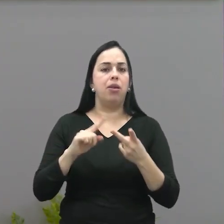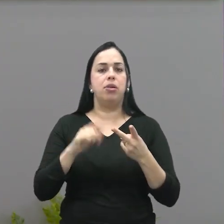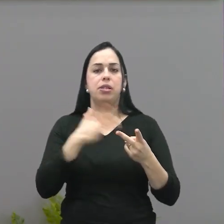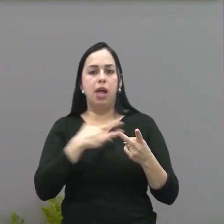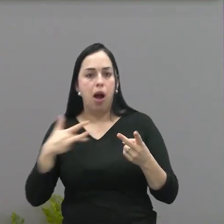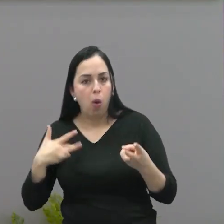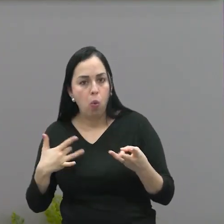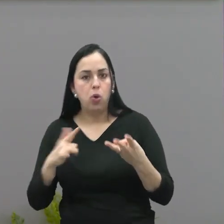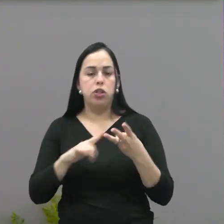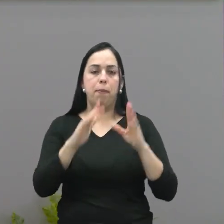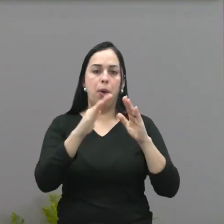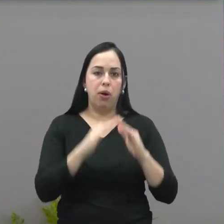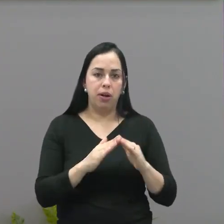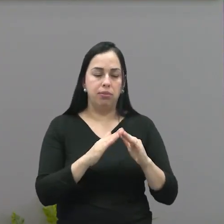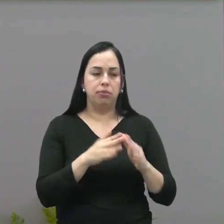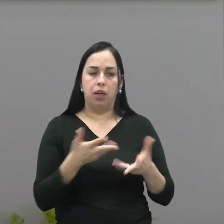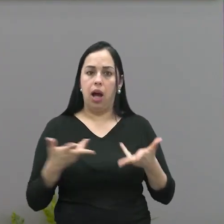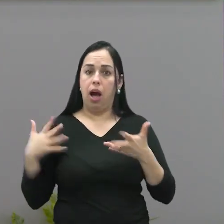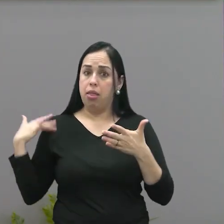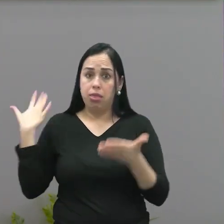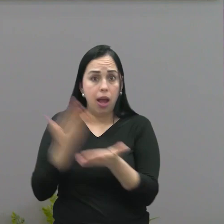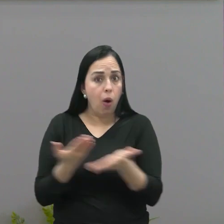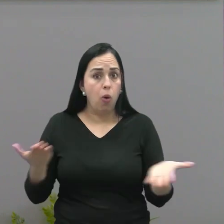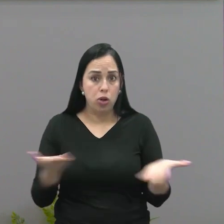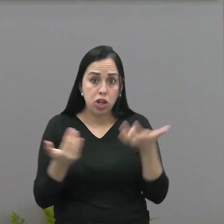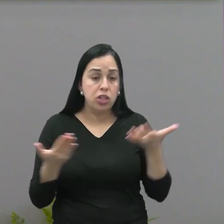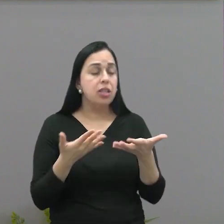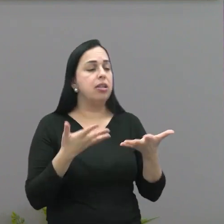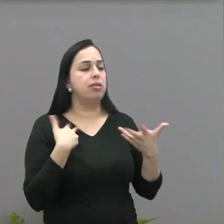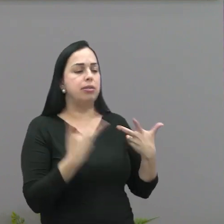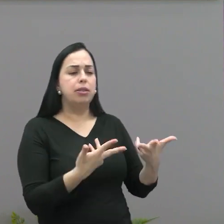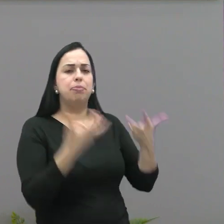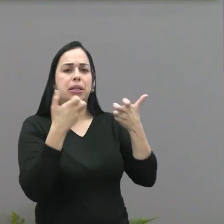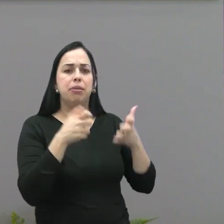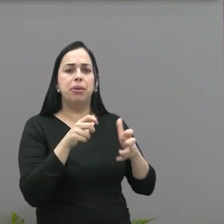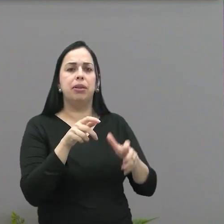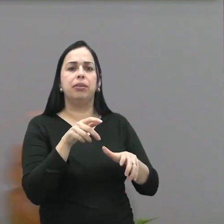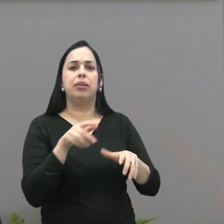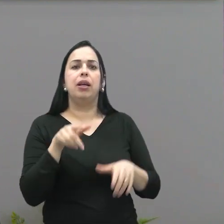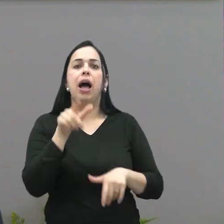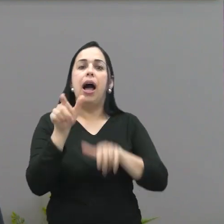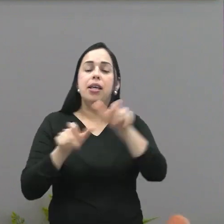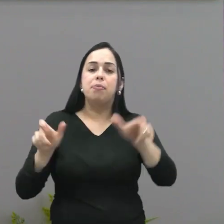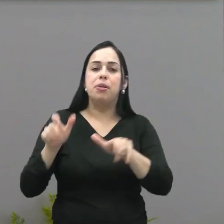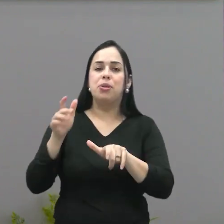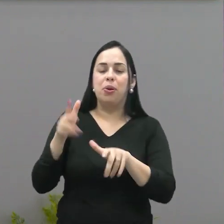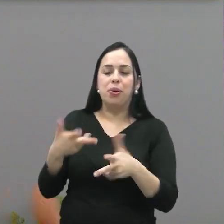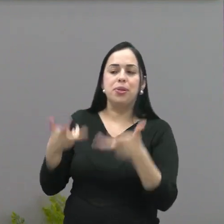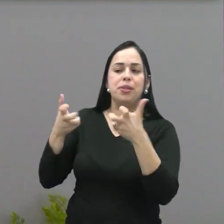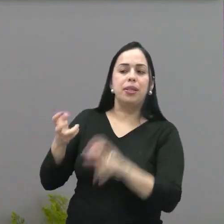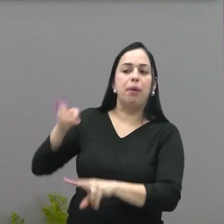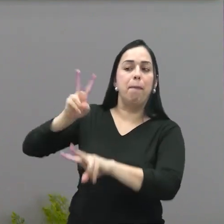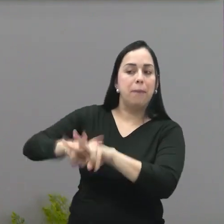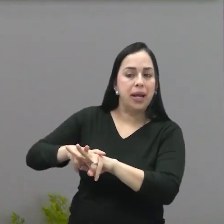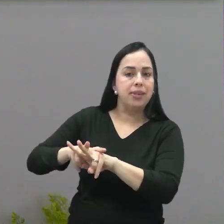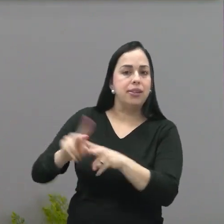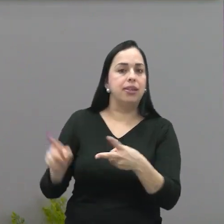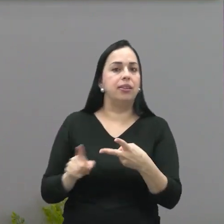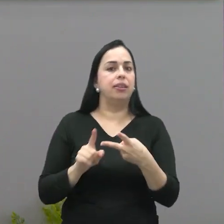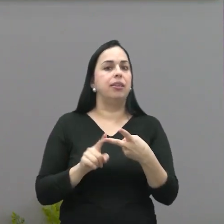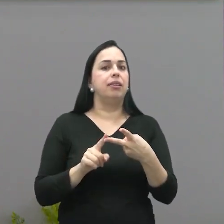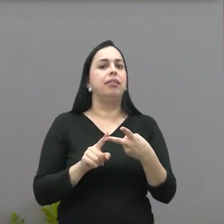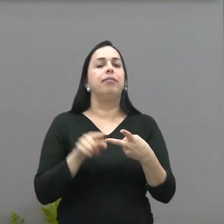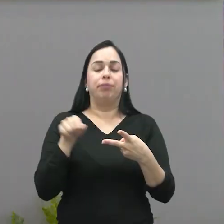E esses índices eles podem ser percebidos até hoje, quando nós olhamos a população carcerária, quando nós observamos